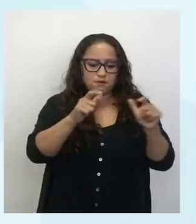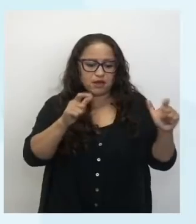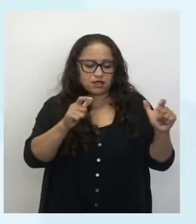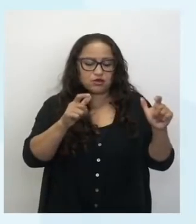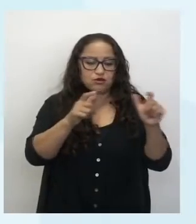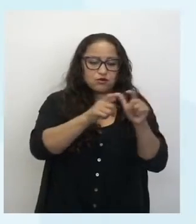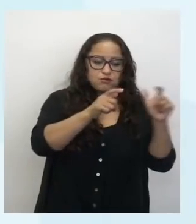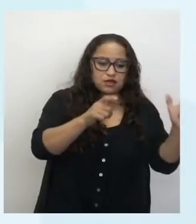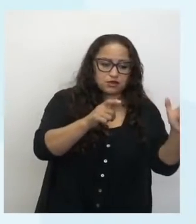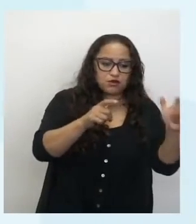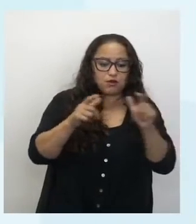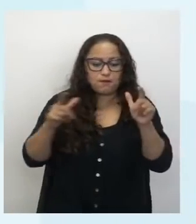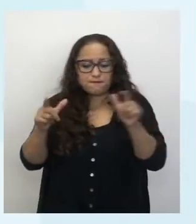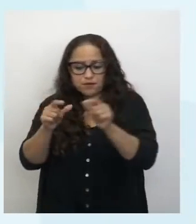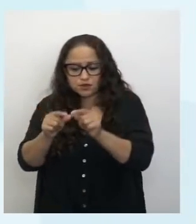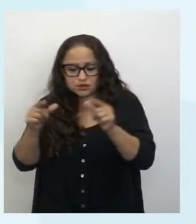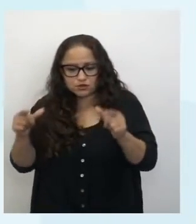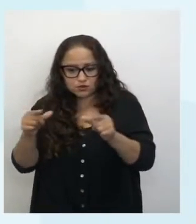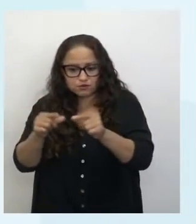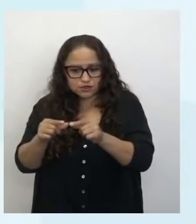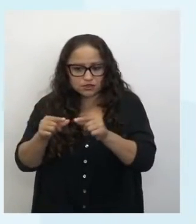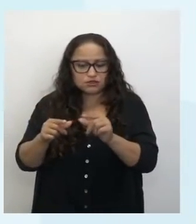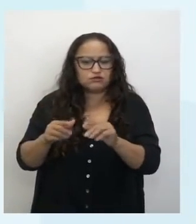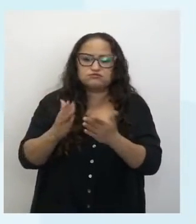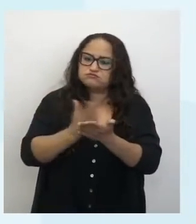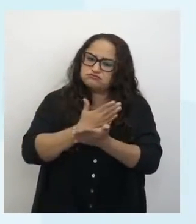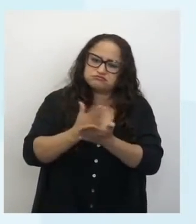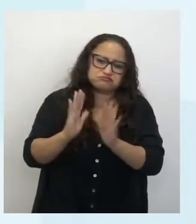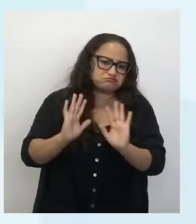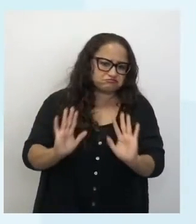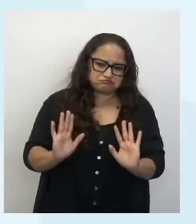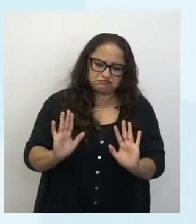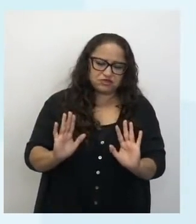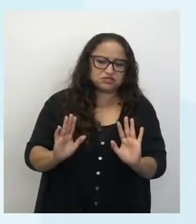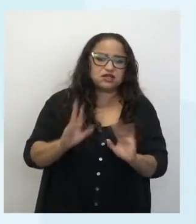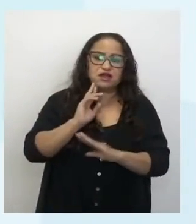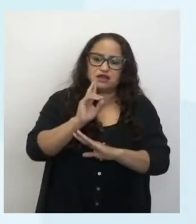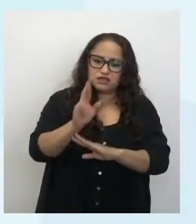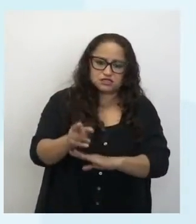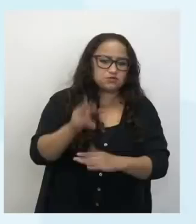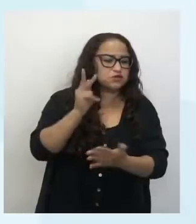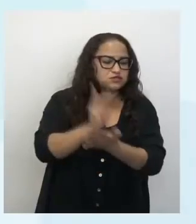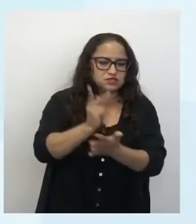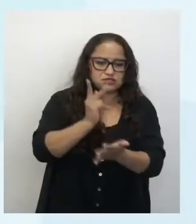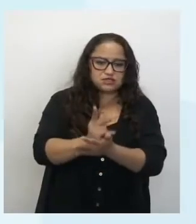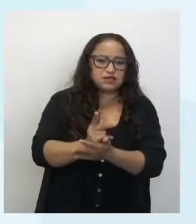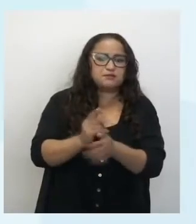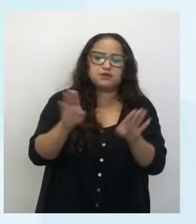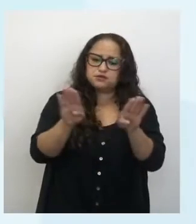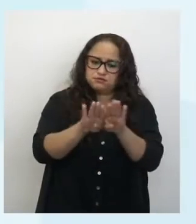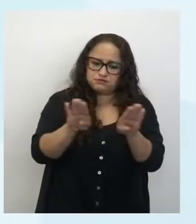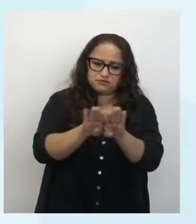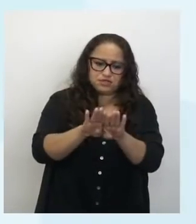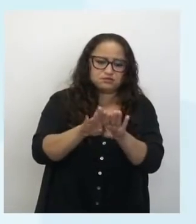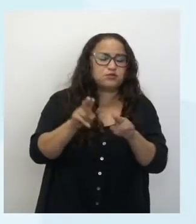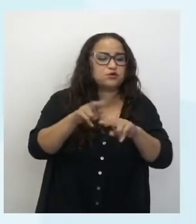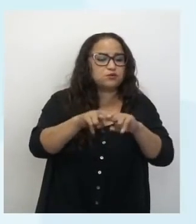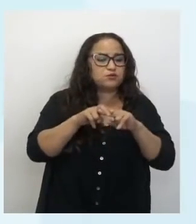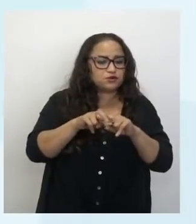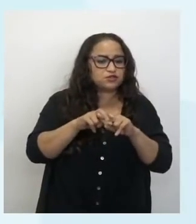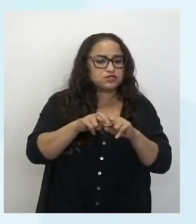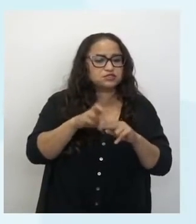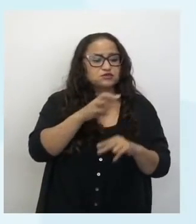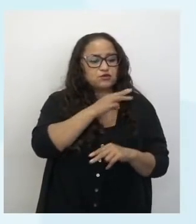o pequeno com o pequeno. Tanto faz, tá certo? O seu resultado vai ser sempre o mesmo. Por isso, lá no médio, a gente